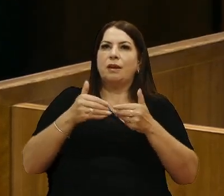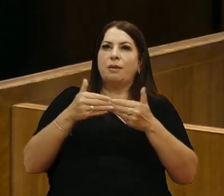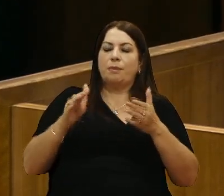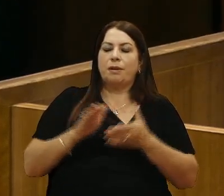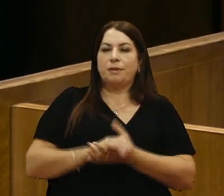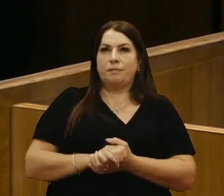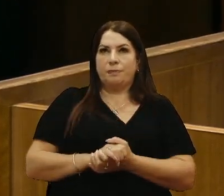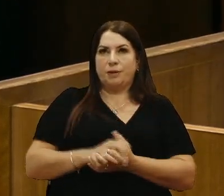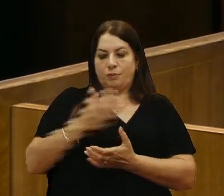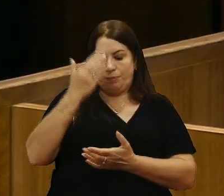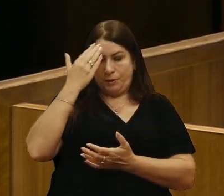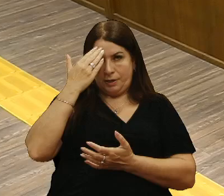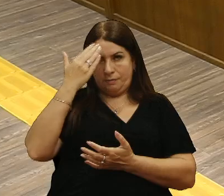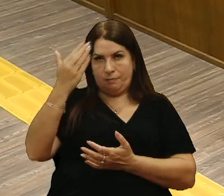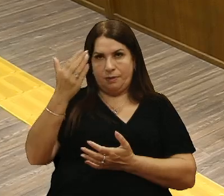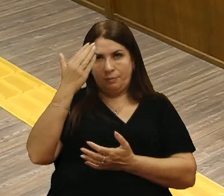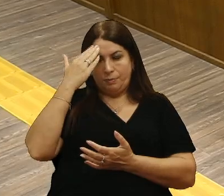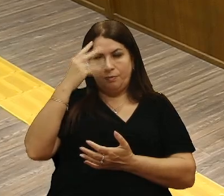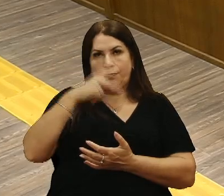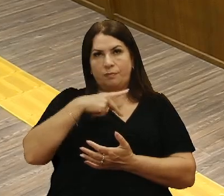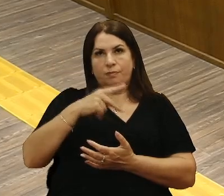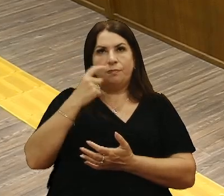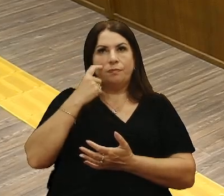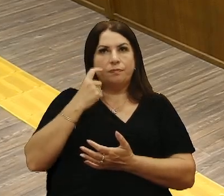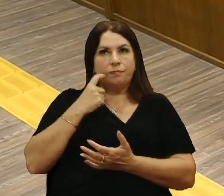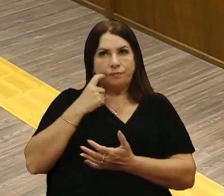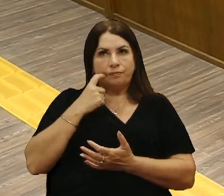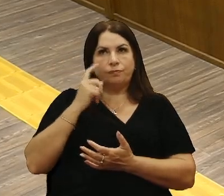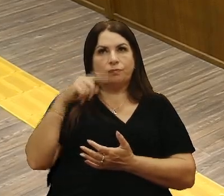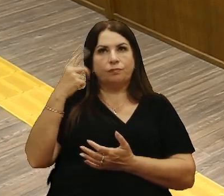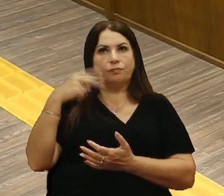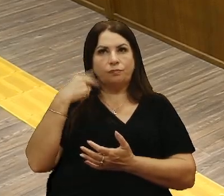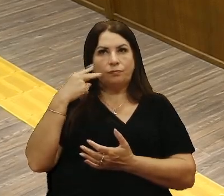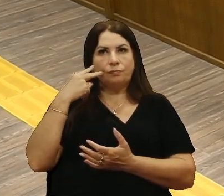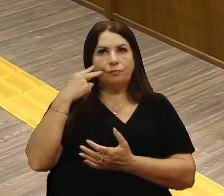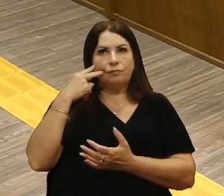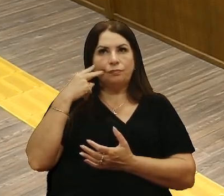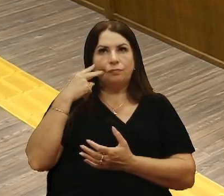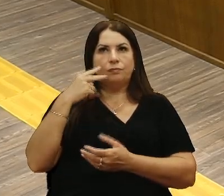Muito obrigado. Obrigado, presidente Wagner Petrini. Próximo inscrito, o capitão Ramon.